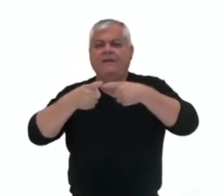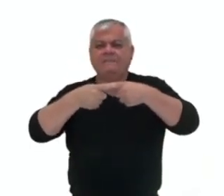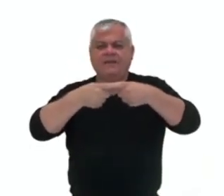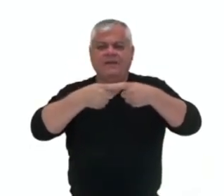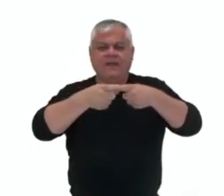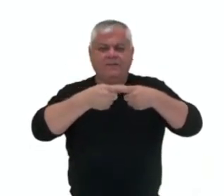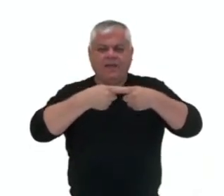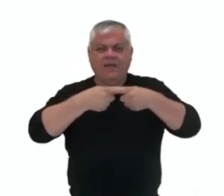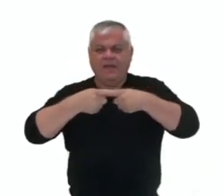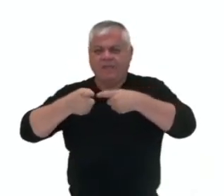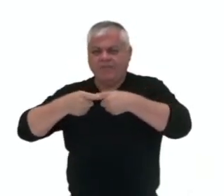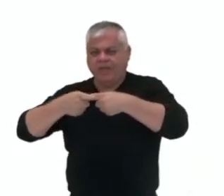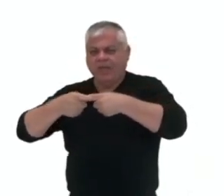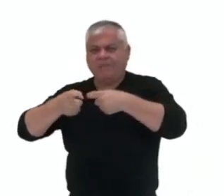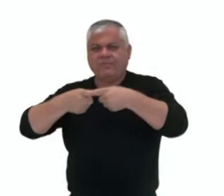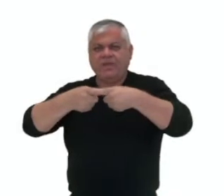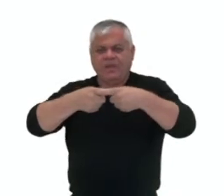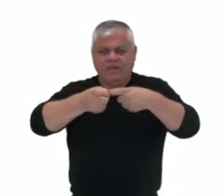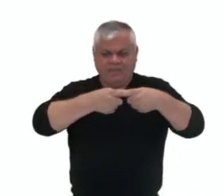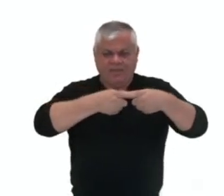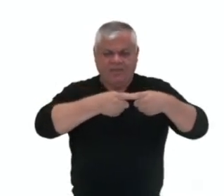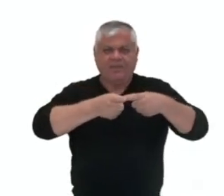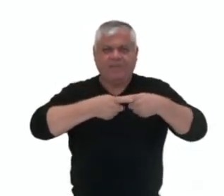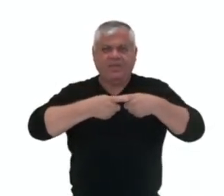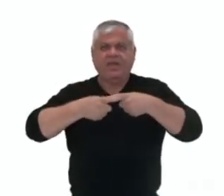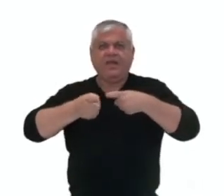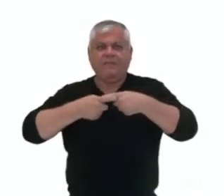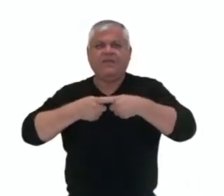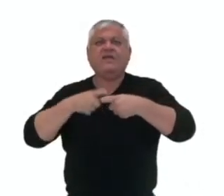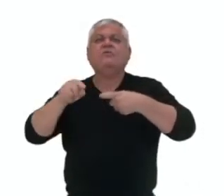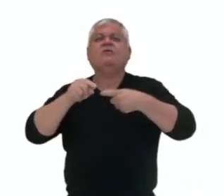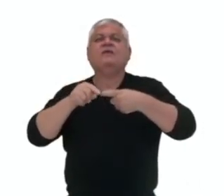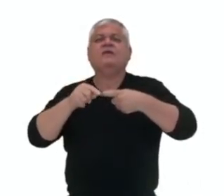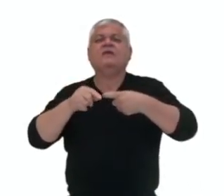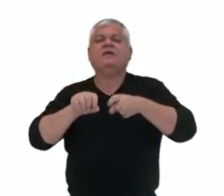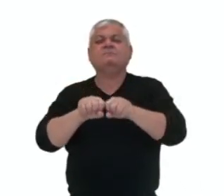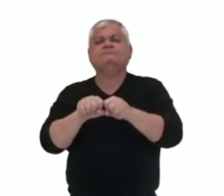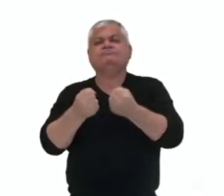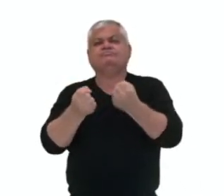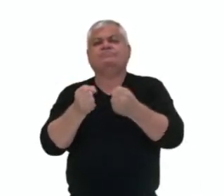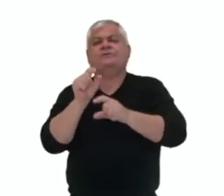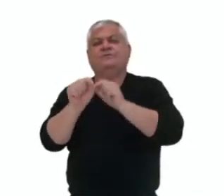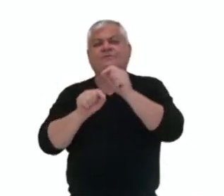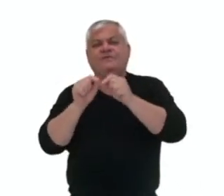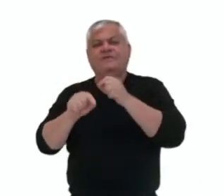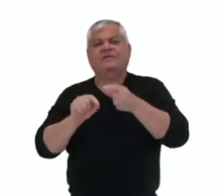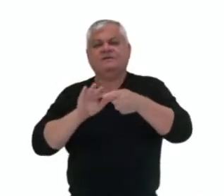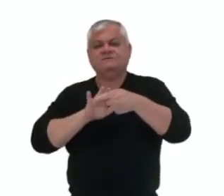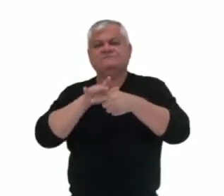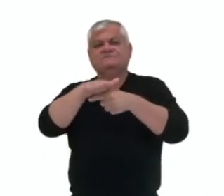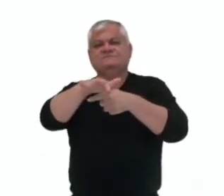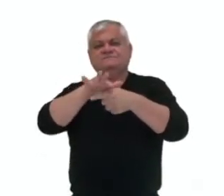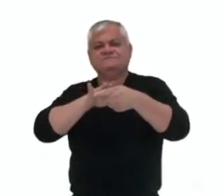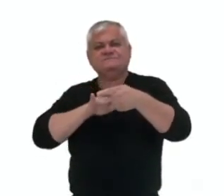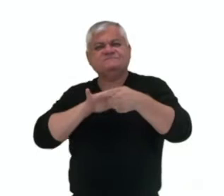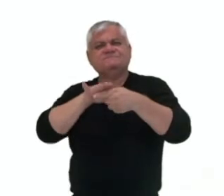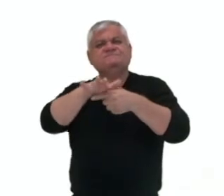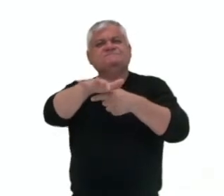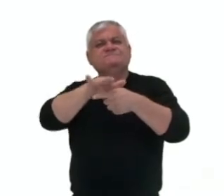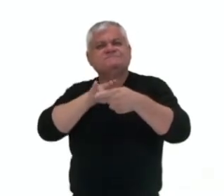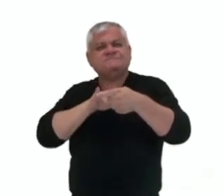parando em alguns lugares, lá nos capilares, e aí vai prejudicar a